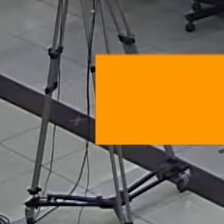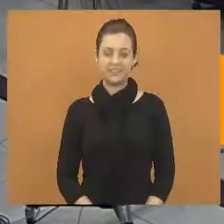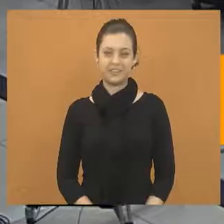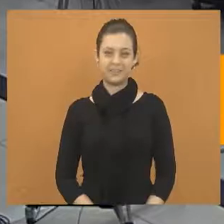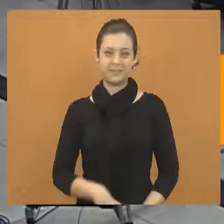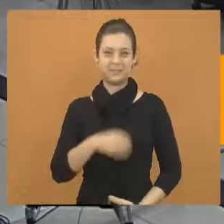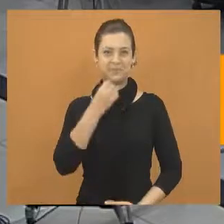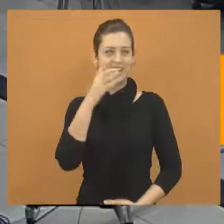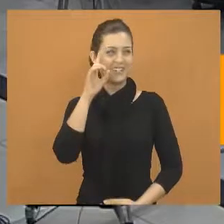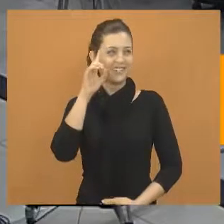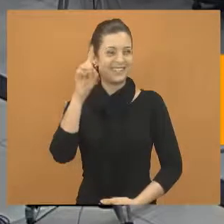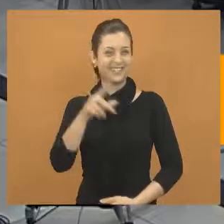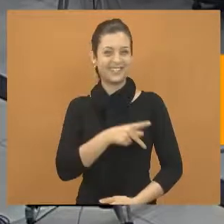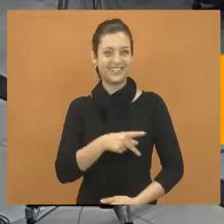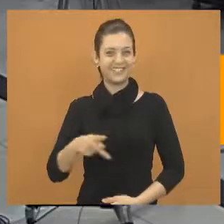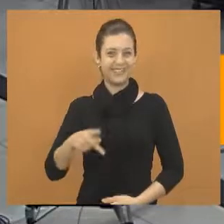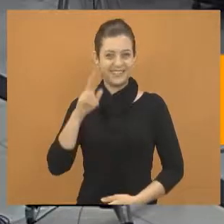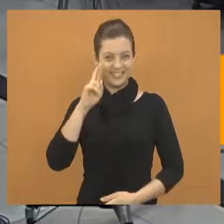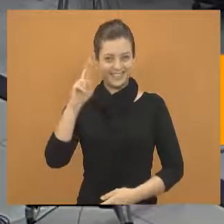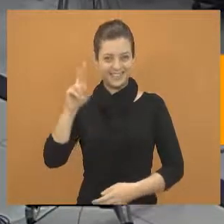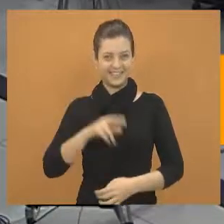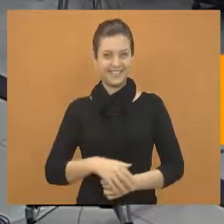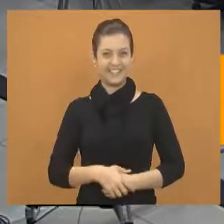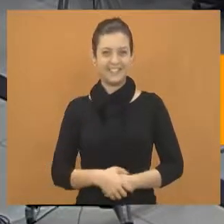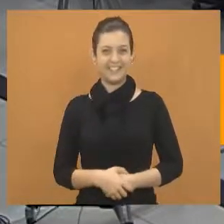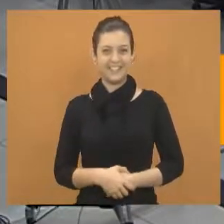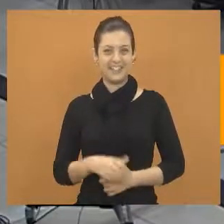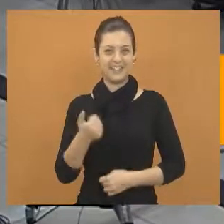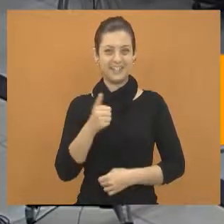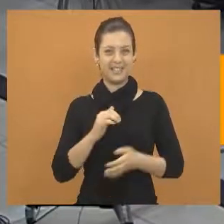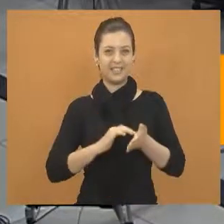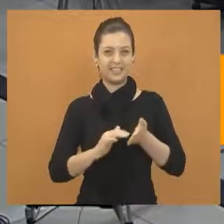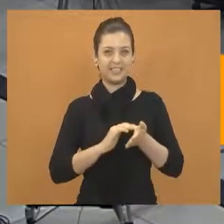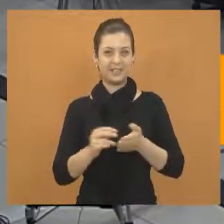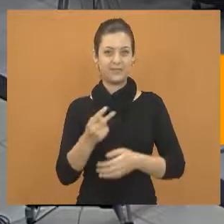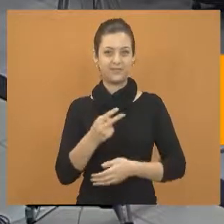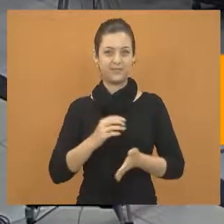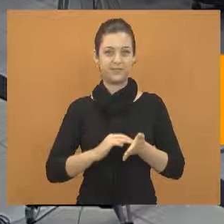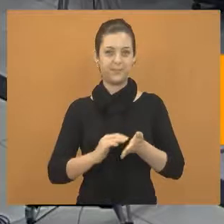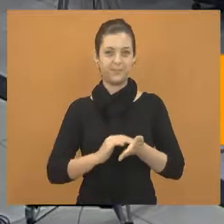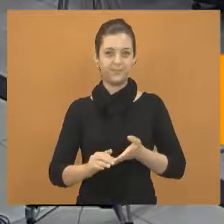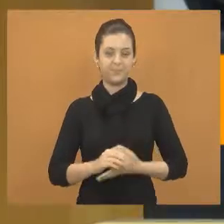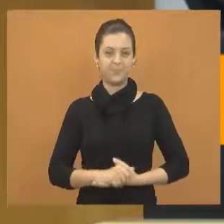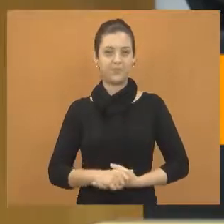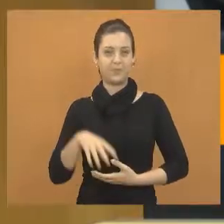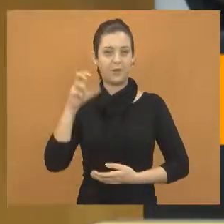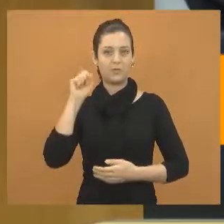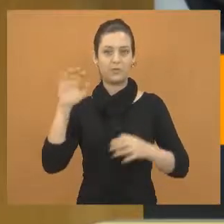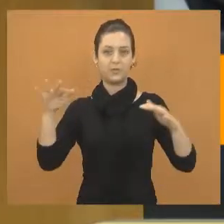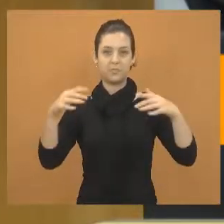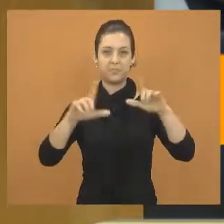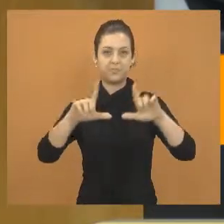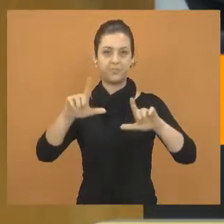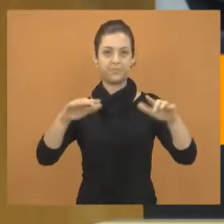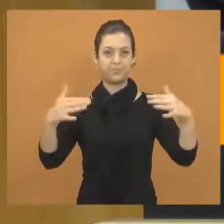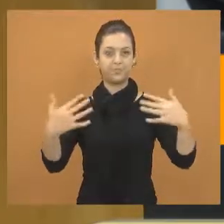Bom dia, senhorita presidente, primeiro secretário, segundo secretário, os ouvintes da TV